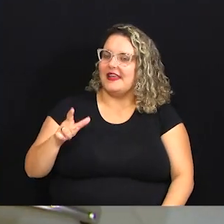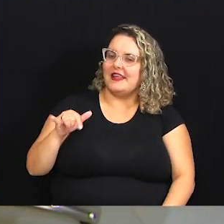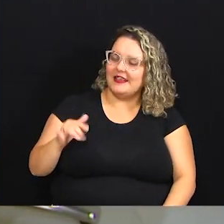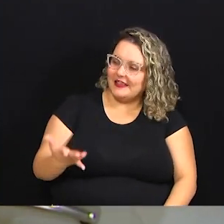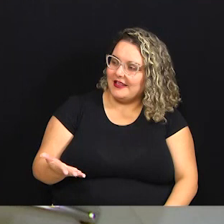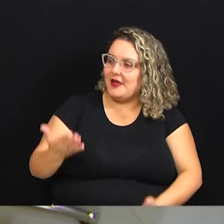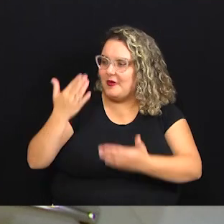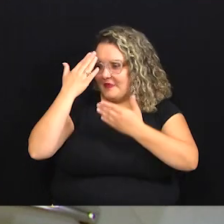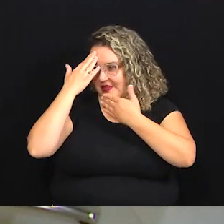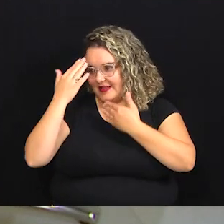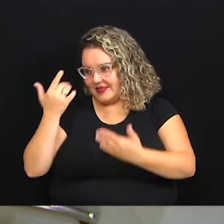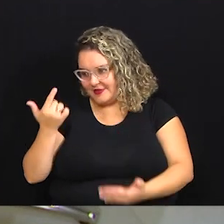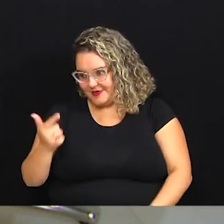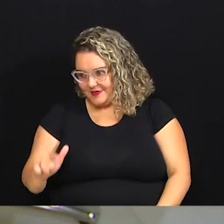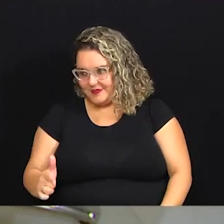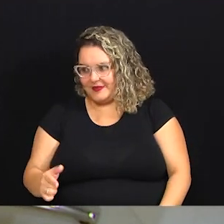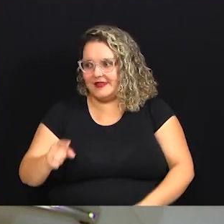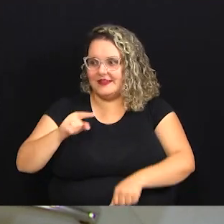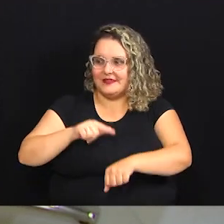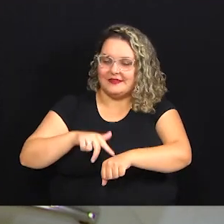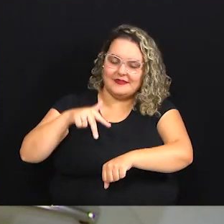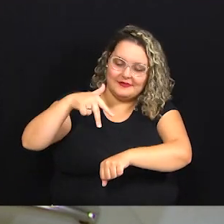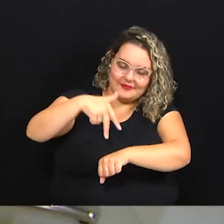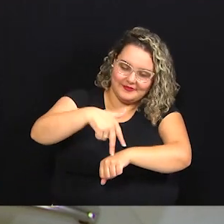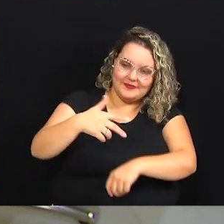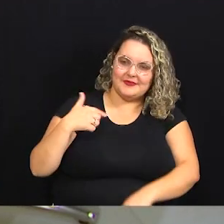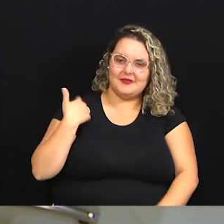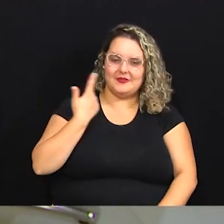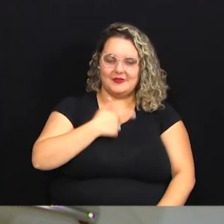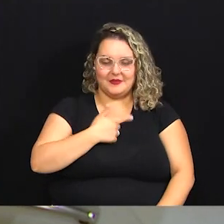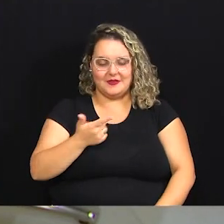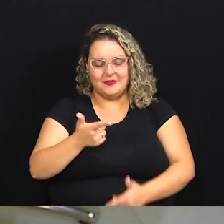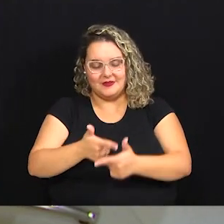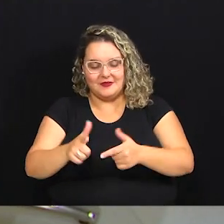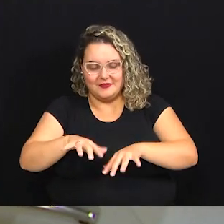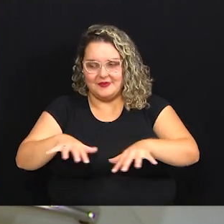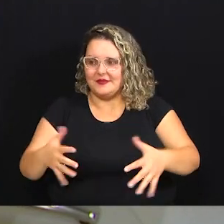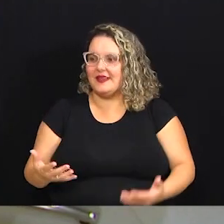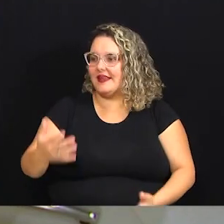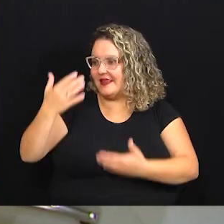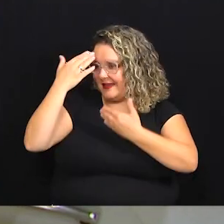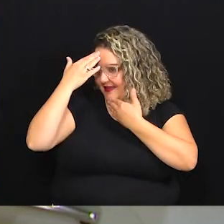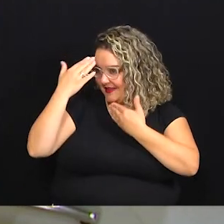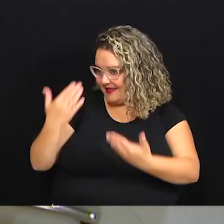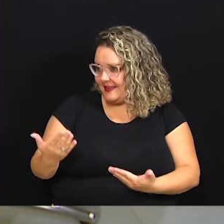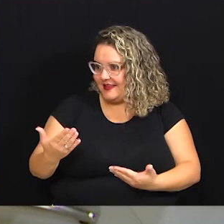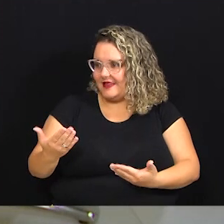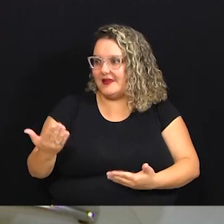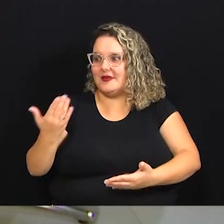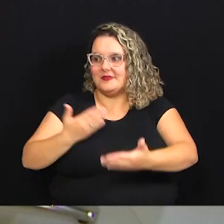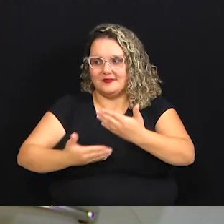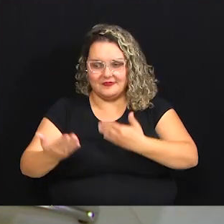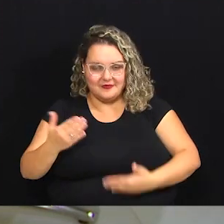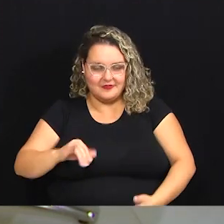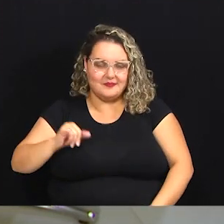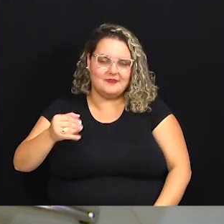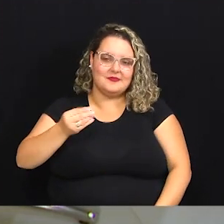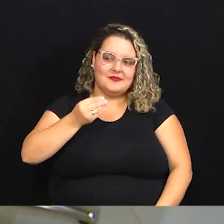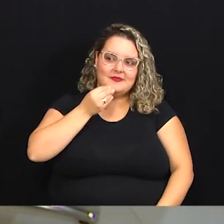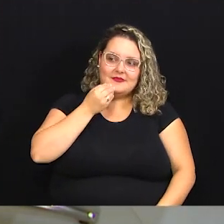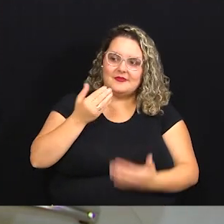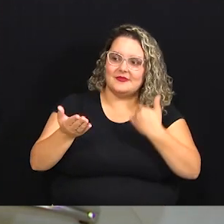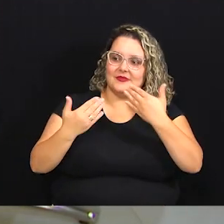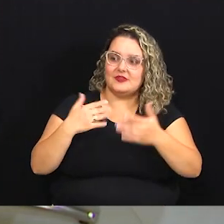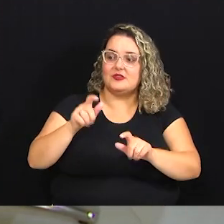obrigada novamente por tirar esse tempinho e dividir seu conhecimento com a gente. Eu que agradeço. É uma oportunidade ímpar que a gente tem de